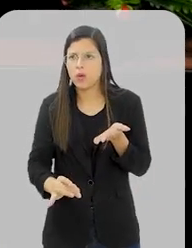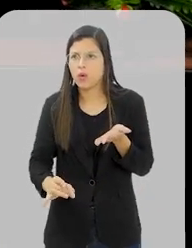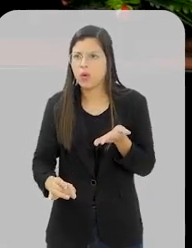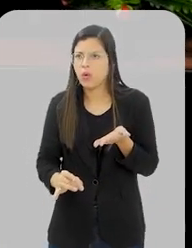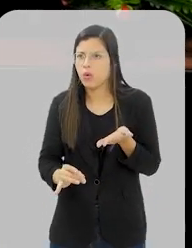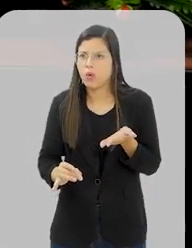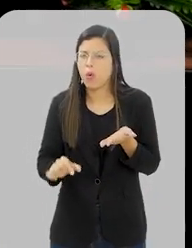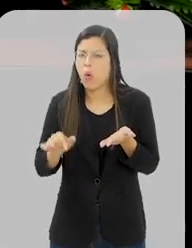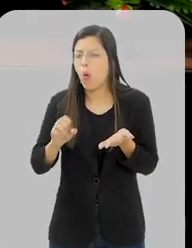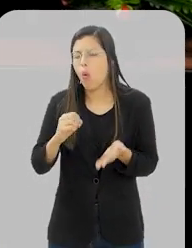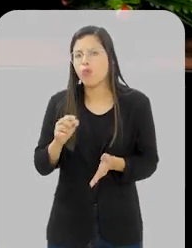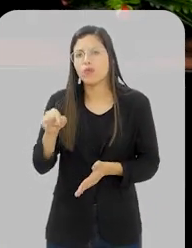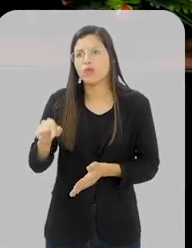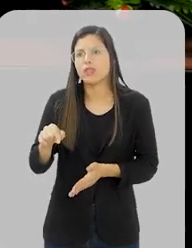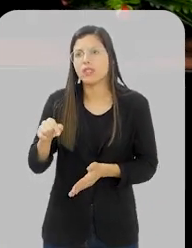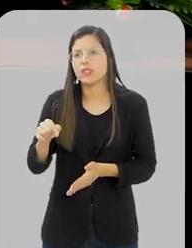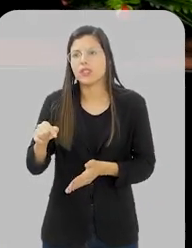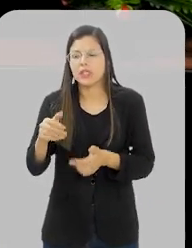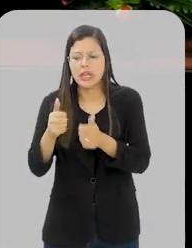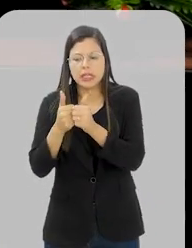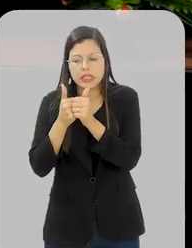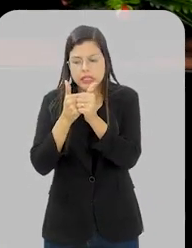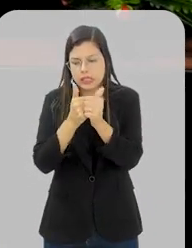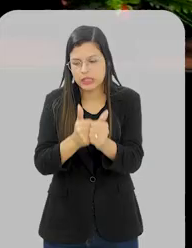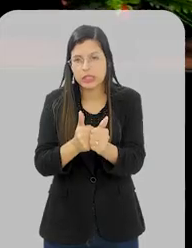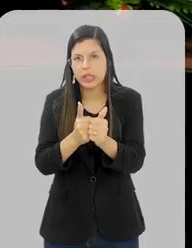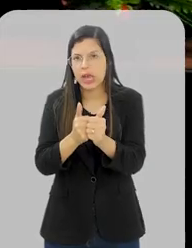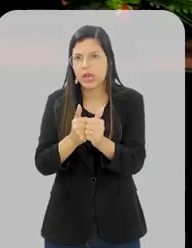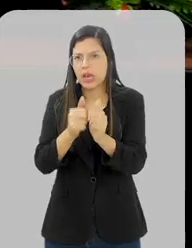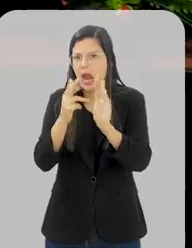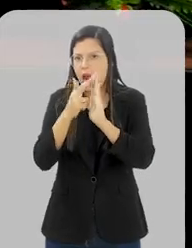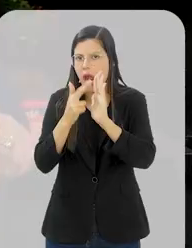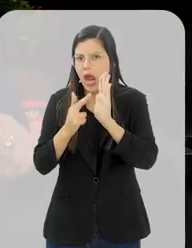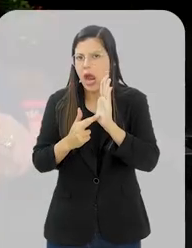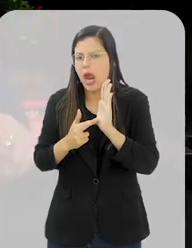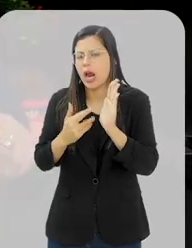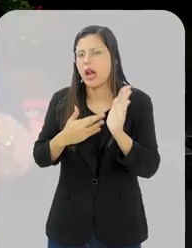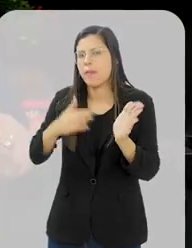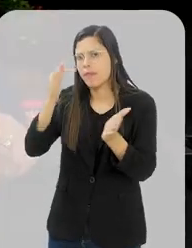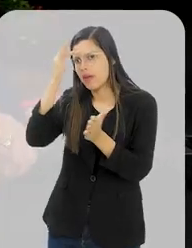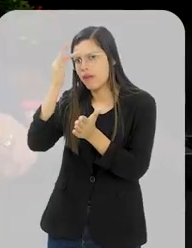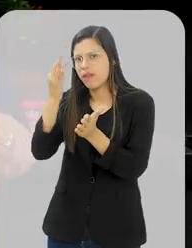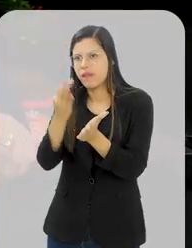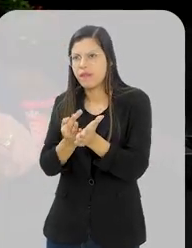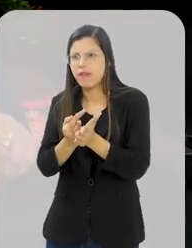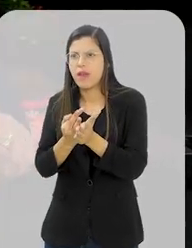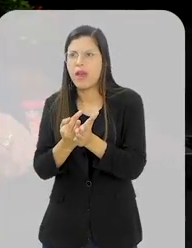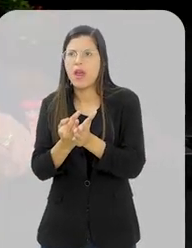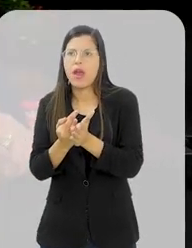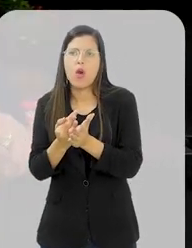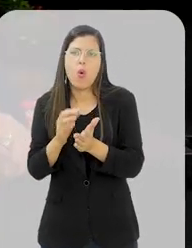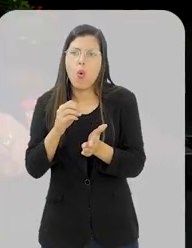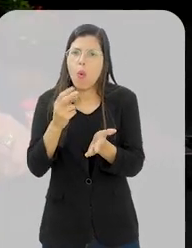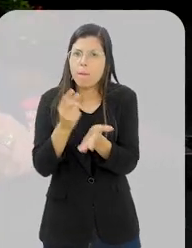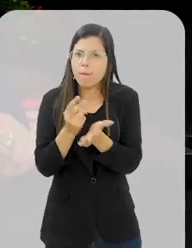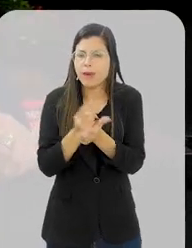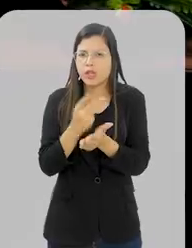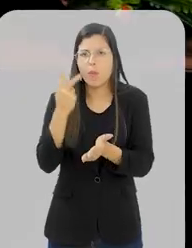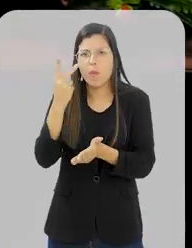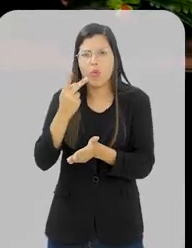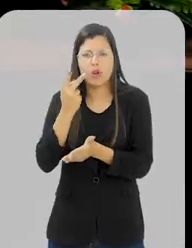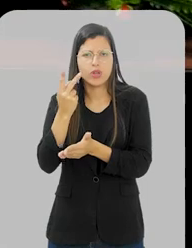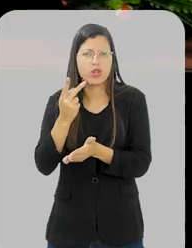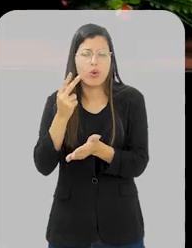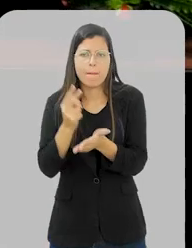independente de você ser meu amigo Ou você segue a mesma o mesmo Dogma e a mesma fé que eu no caso a mesma política ou o